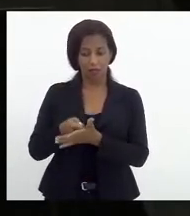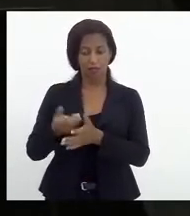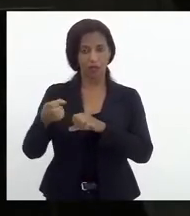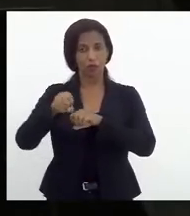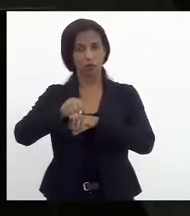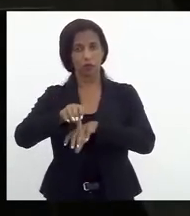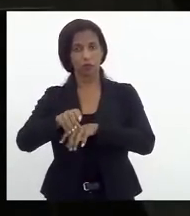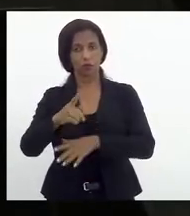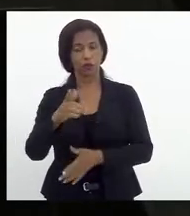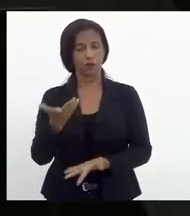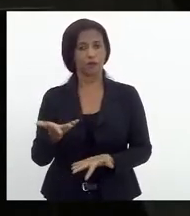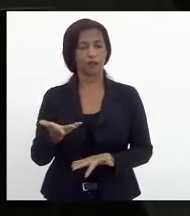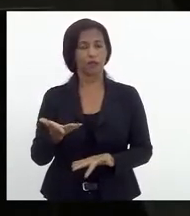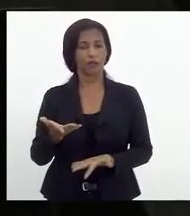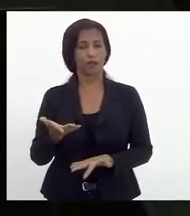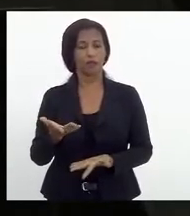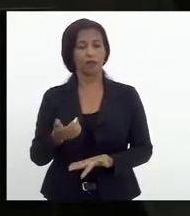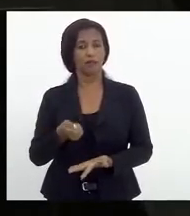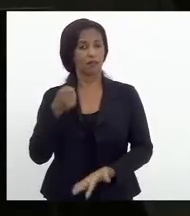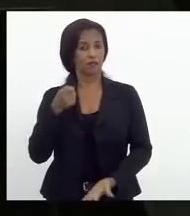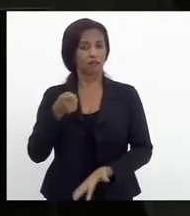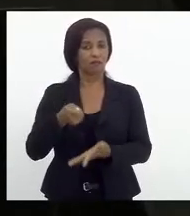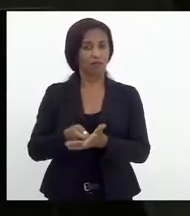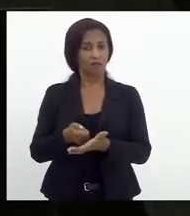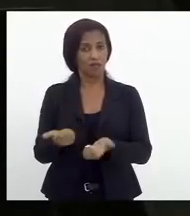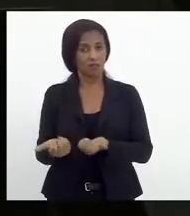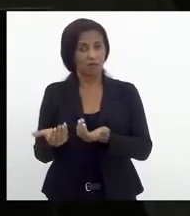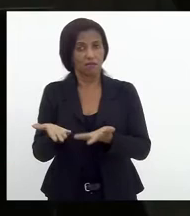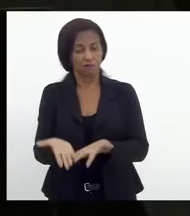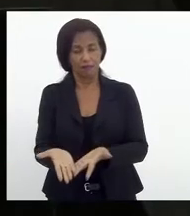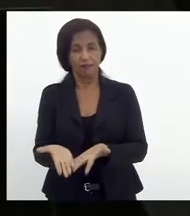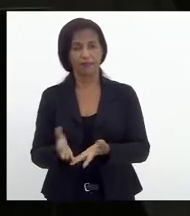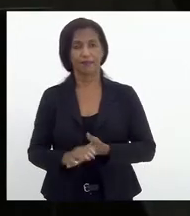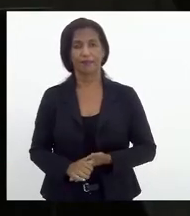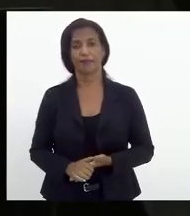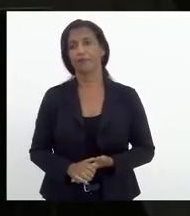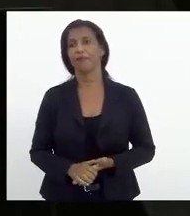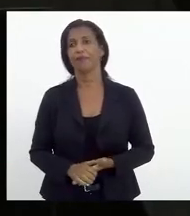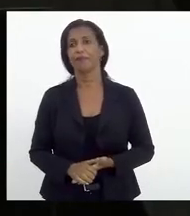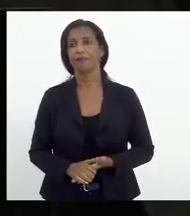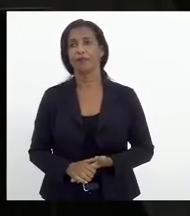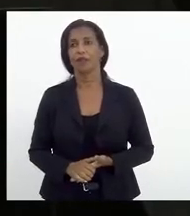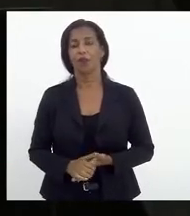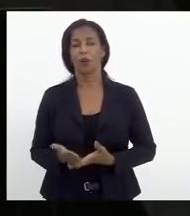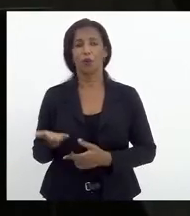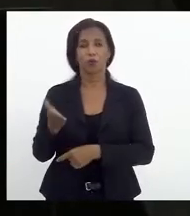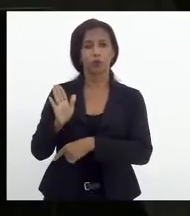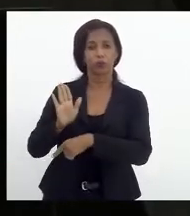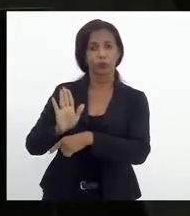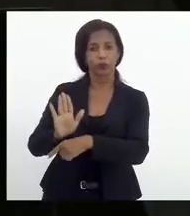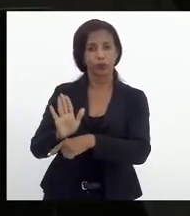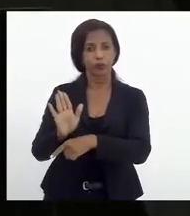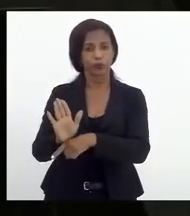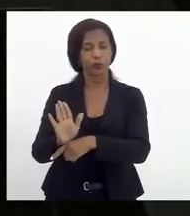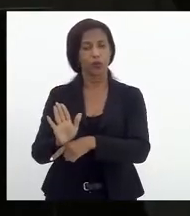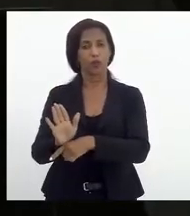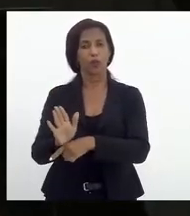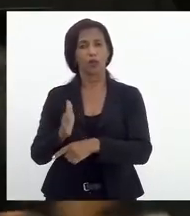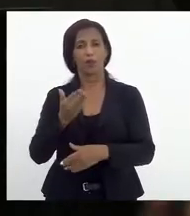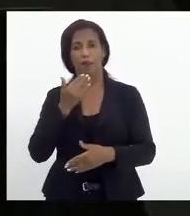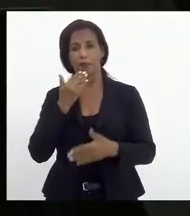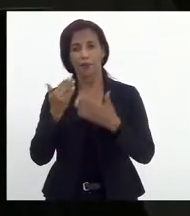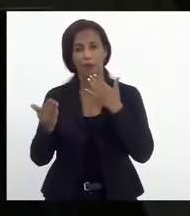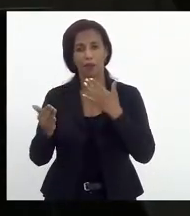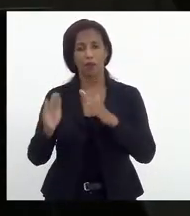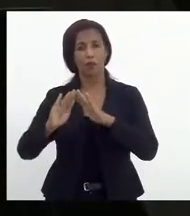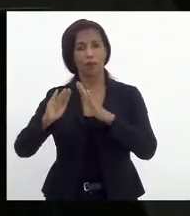educação. A garantia do direito à educação se dá, obviamente, né, com o atendimento à demanda por